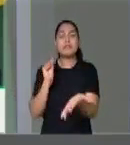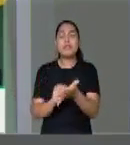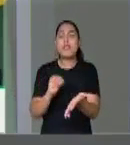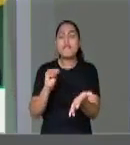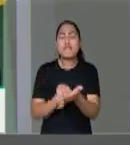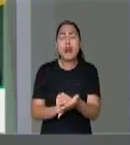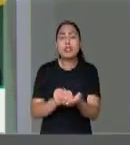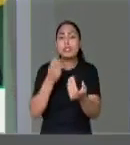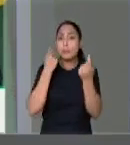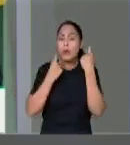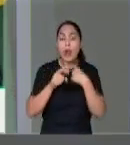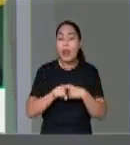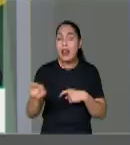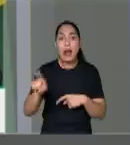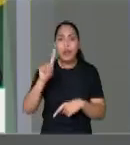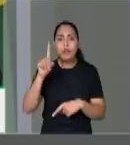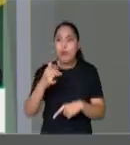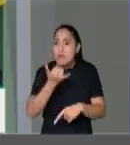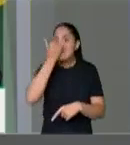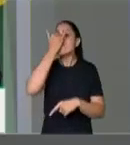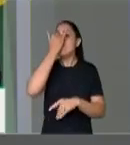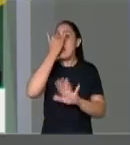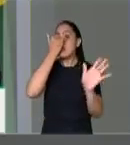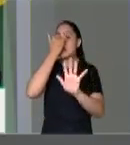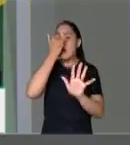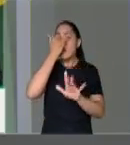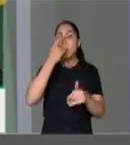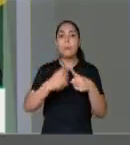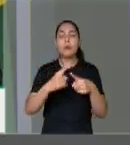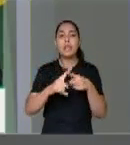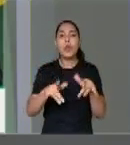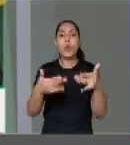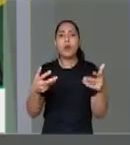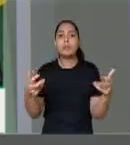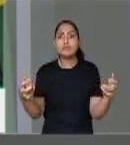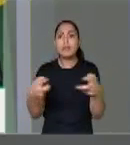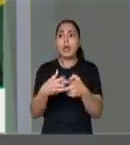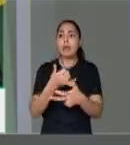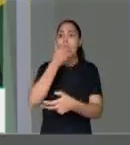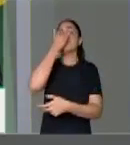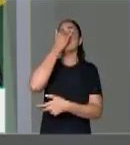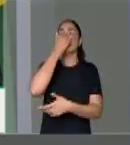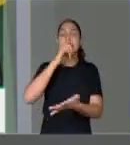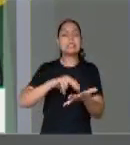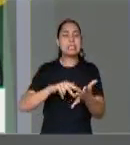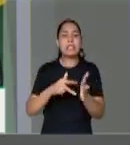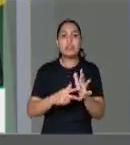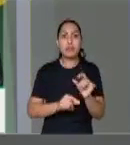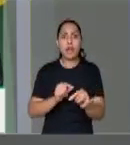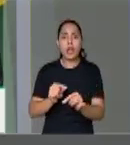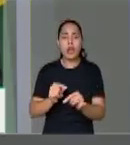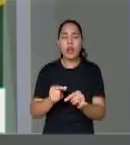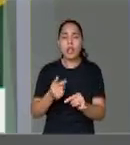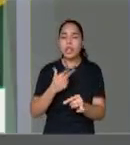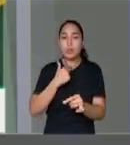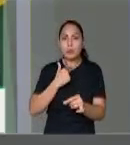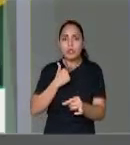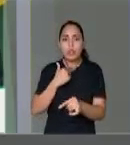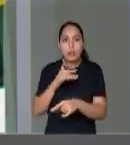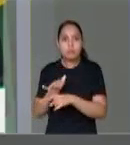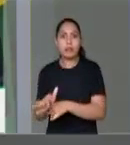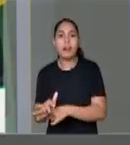acidente aquilo que lá aconteceu. Acidente é quando algo acontece sem a possibilidade da intervenção ou